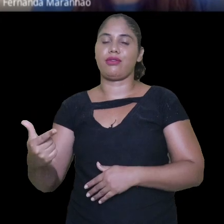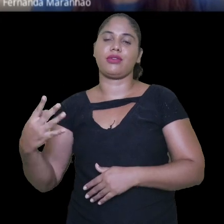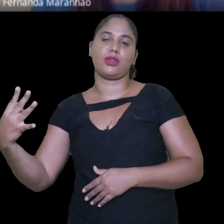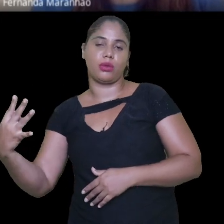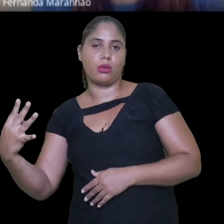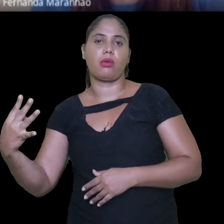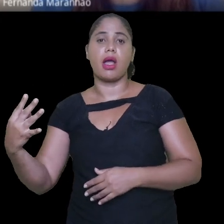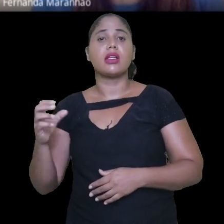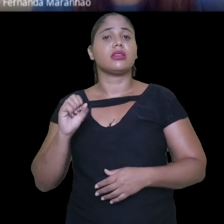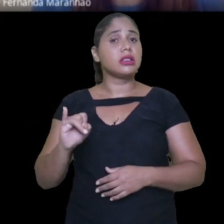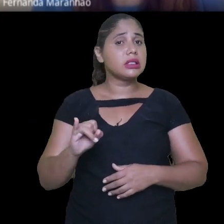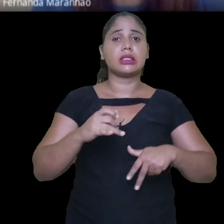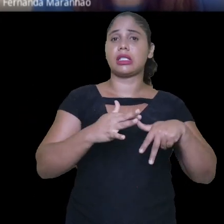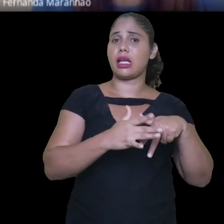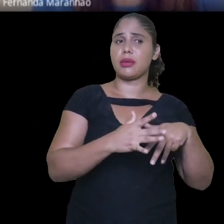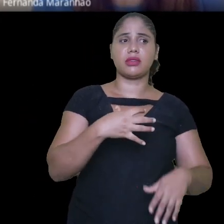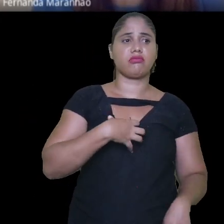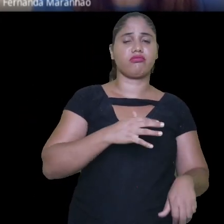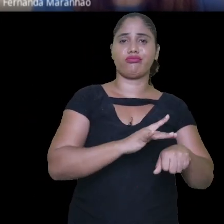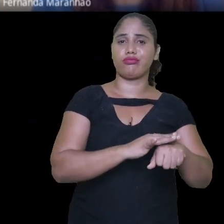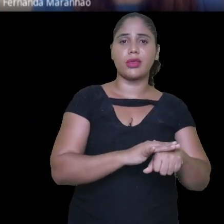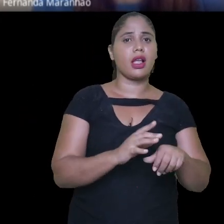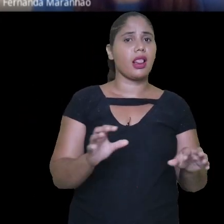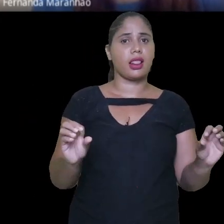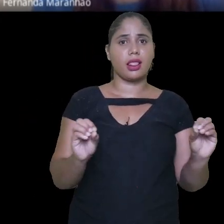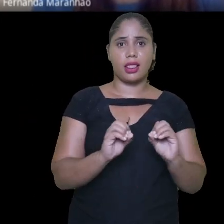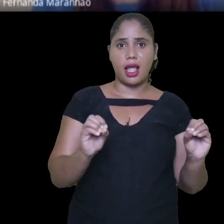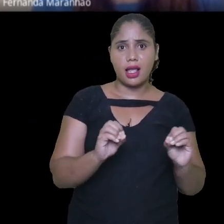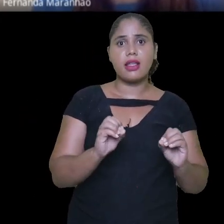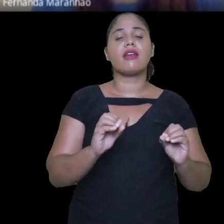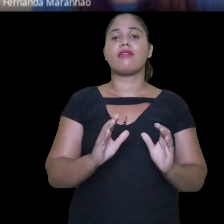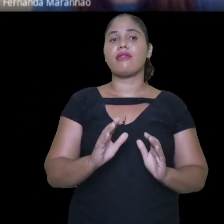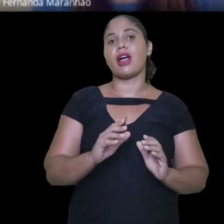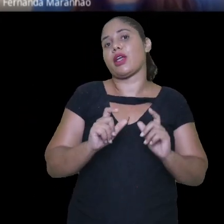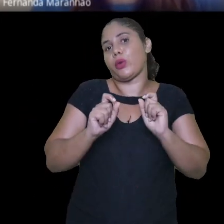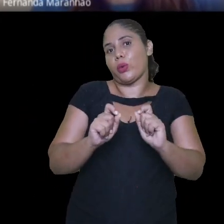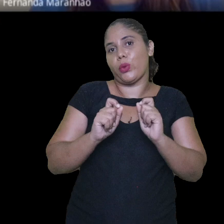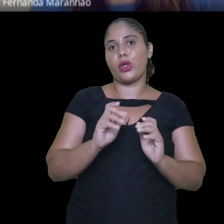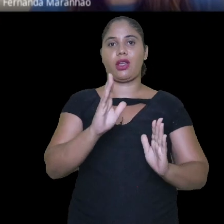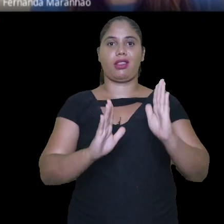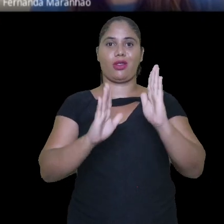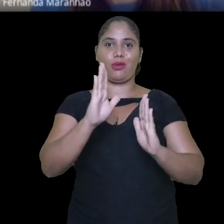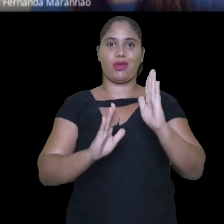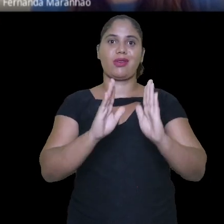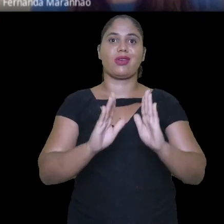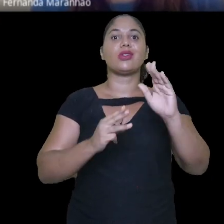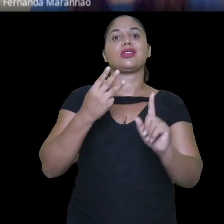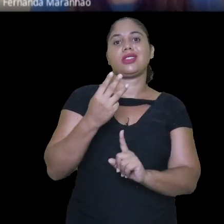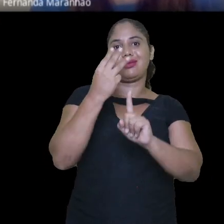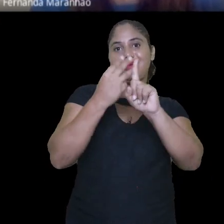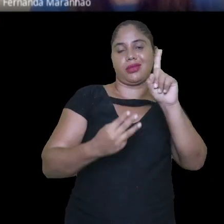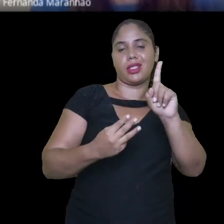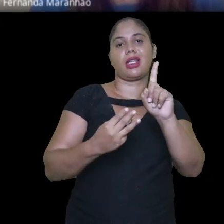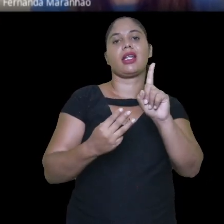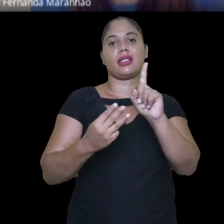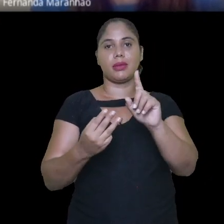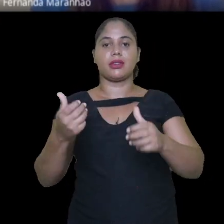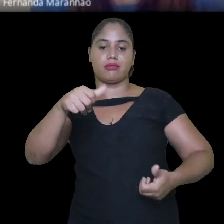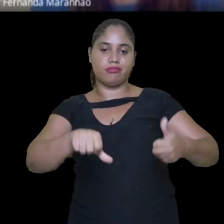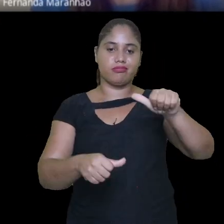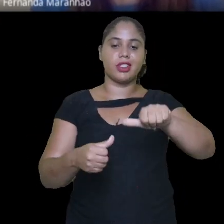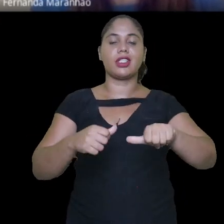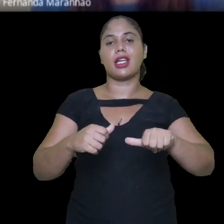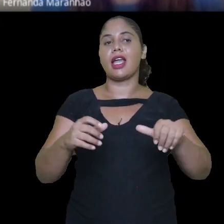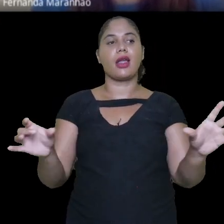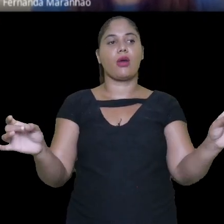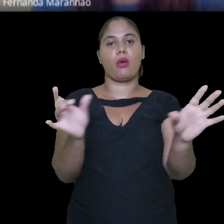orientação de rastreio universal desse colo. Então, o ponto de corte que nós devemos usar é de 25 milímetros ou